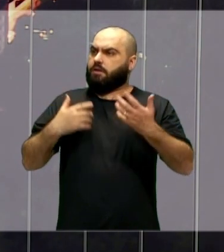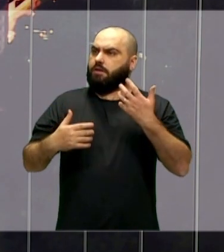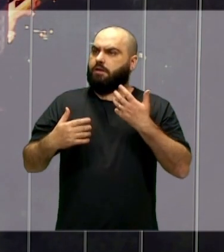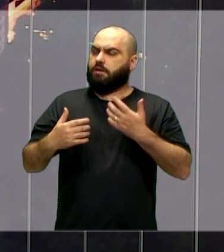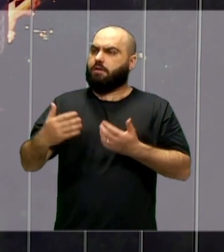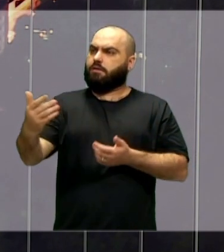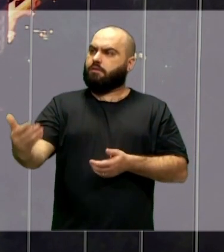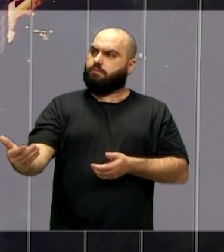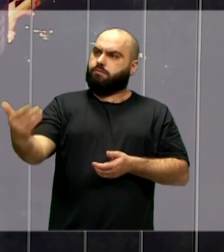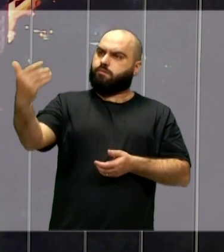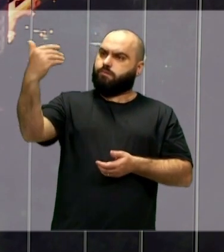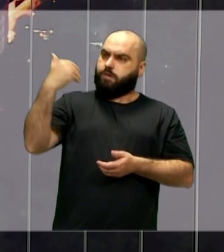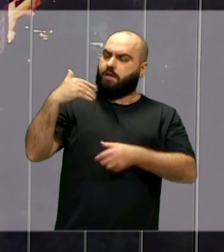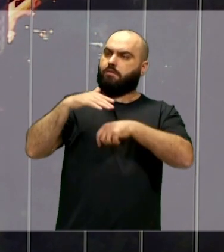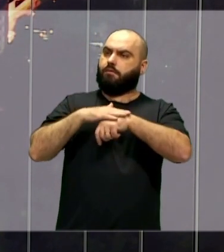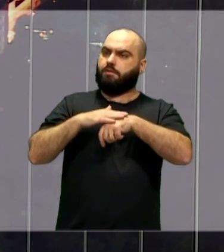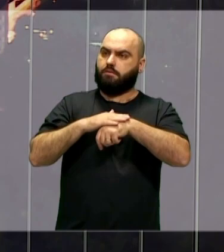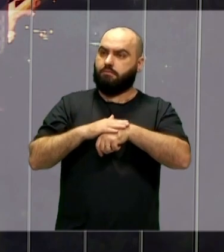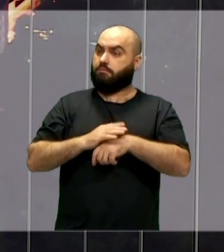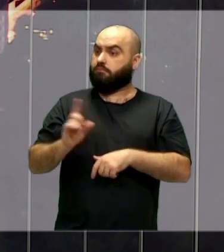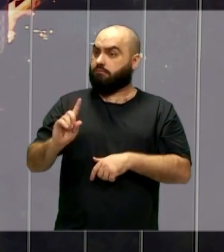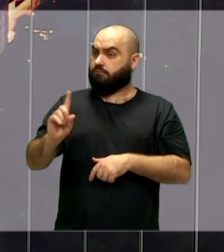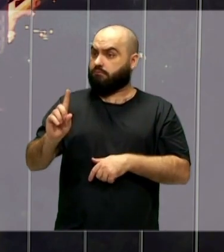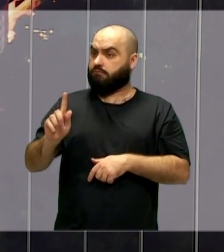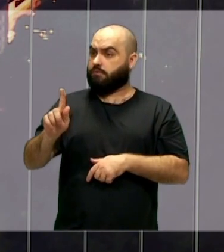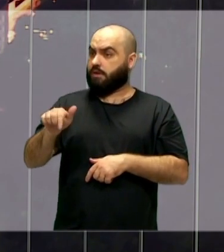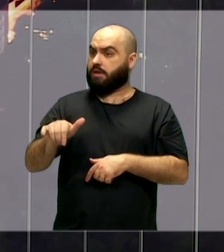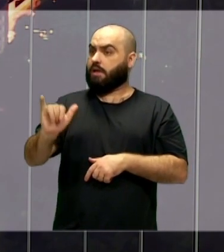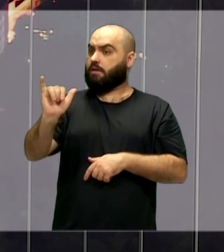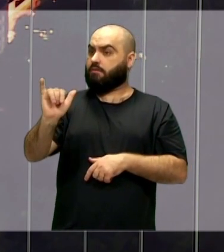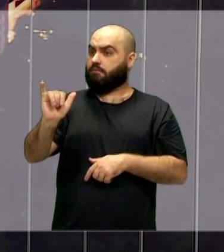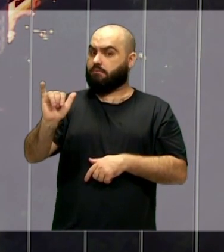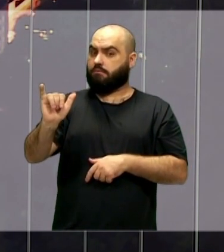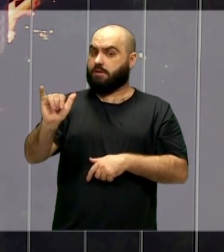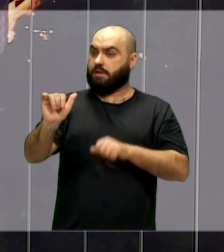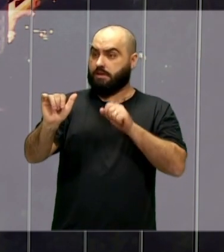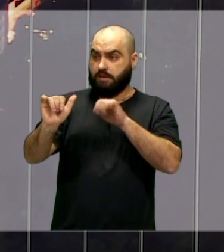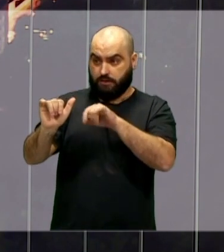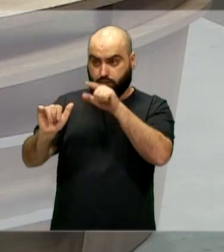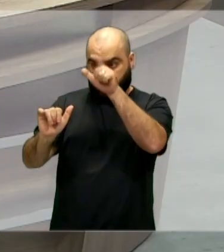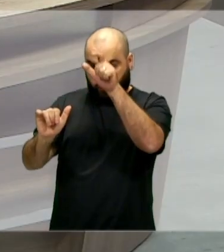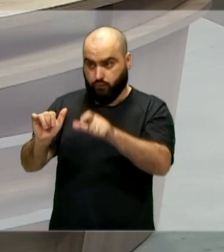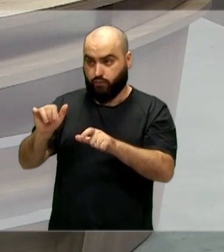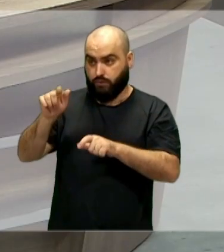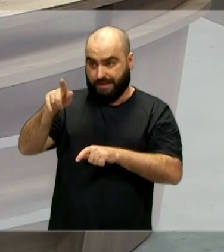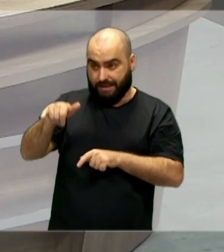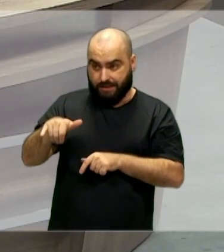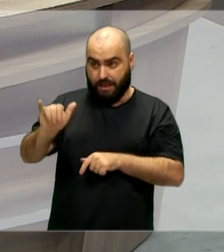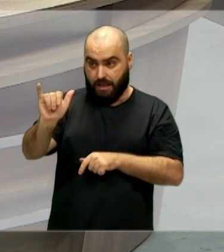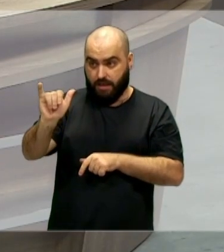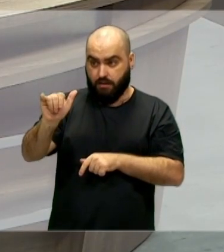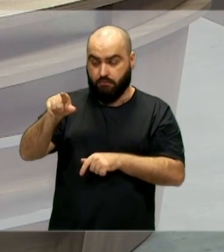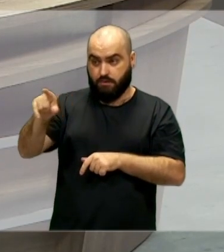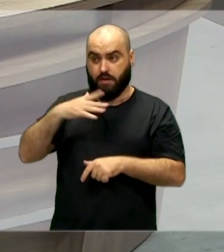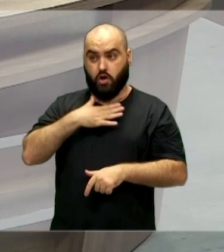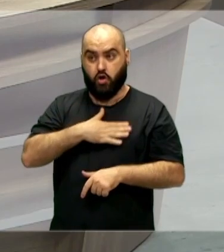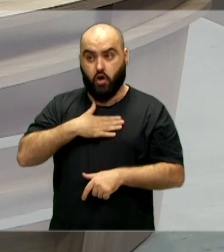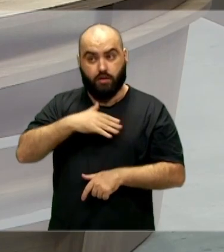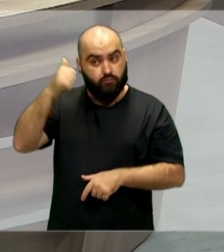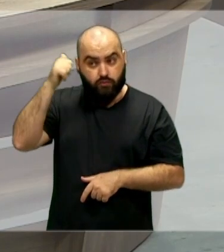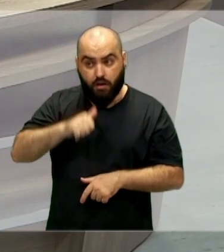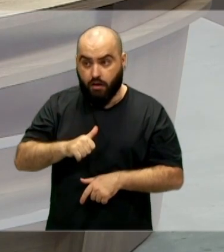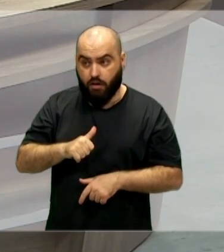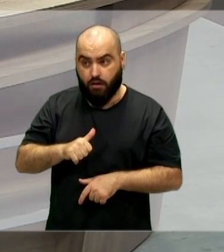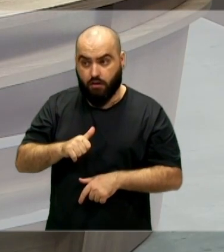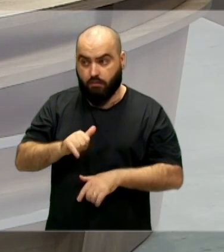encontram esse acolhimento de, não, você não é gay. Se você fosse gay, você gostaria de homens, você gosta de mulheres. Ponto.